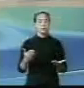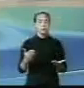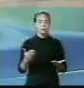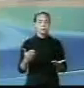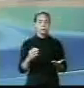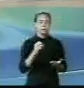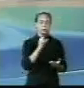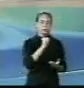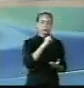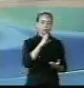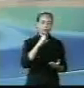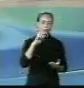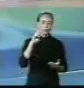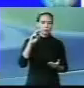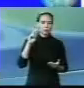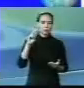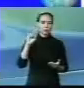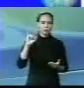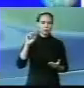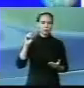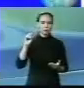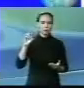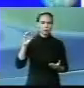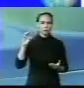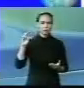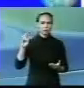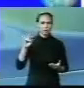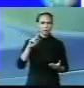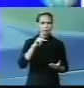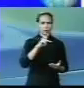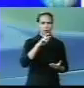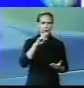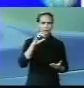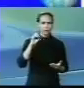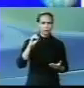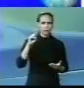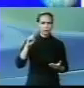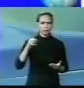fala. Vamos lá. Acompanhando o slide.